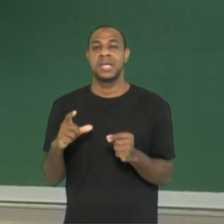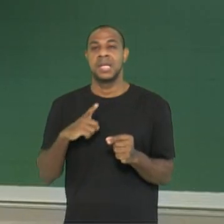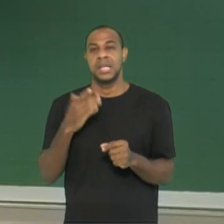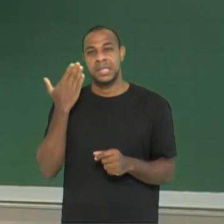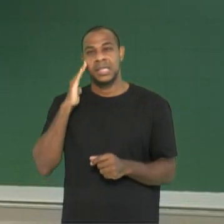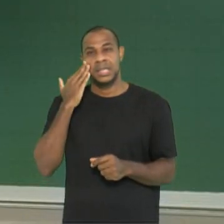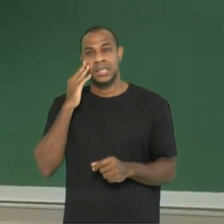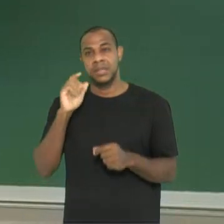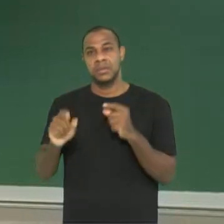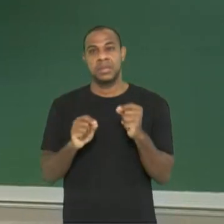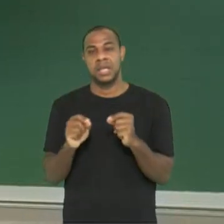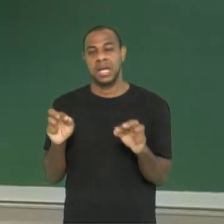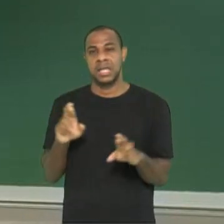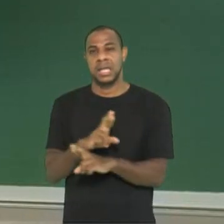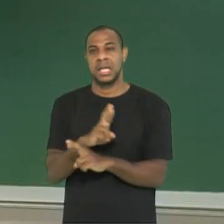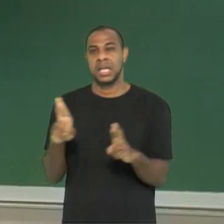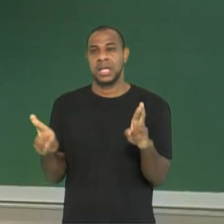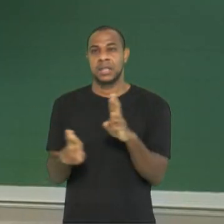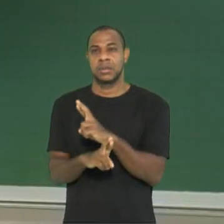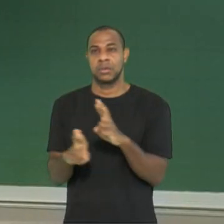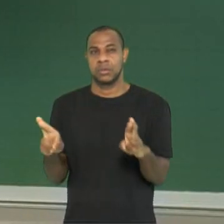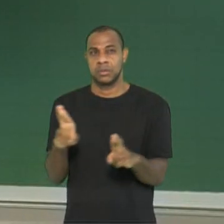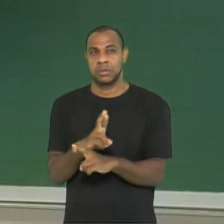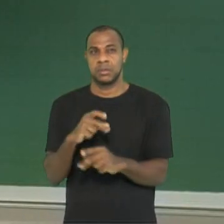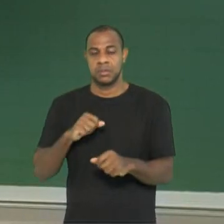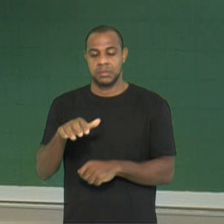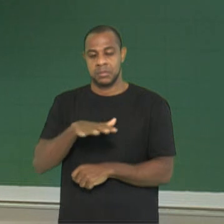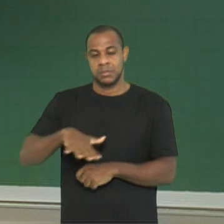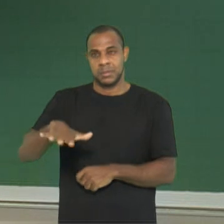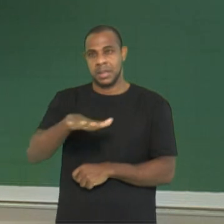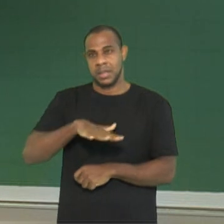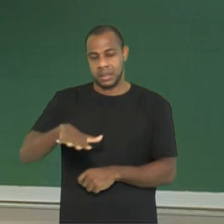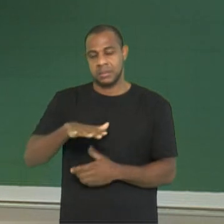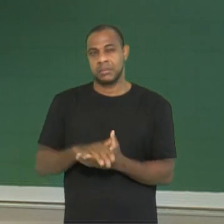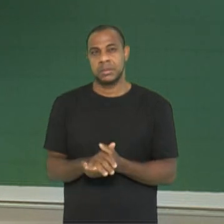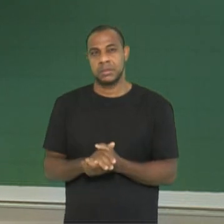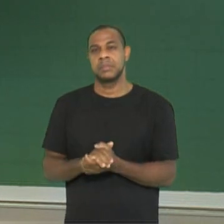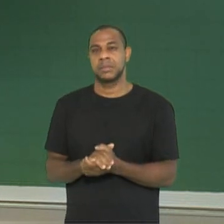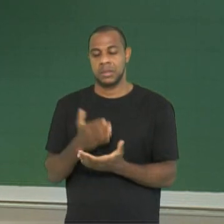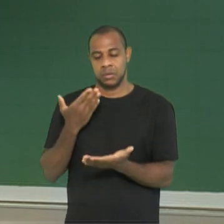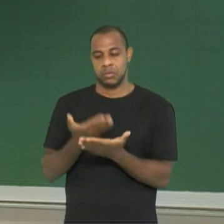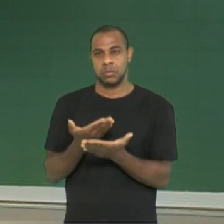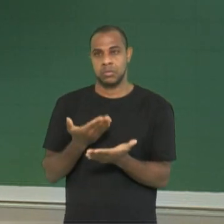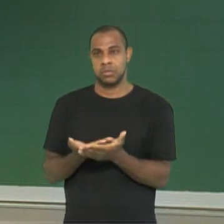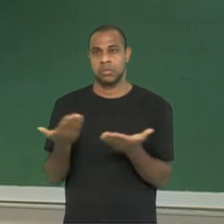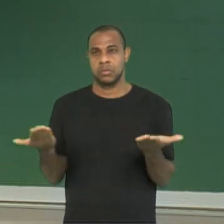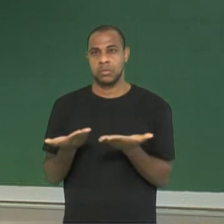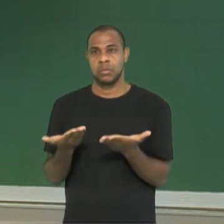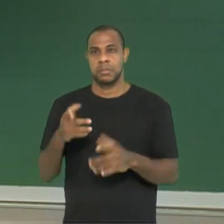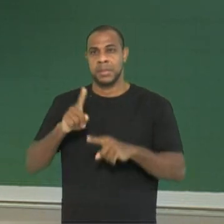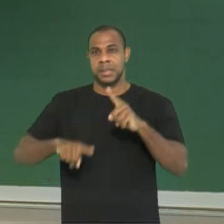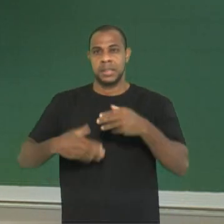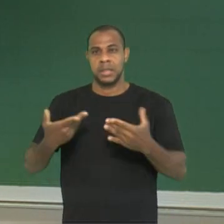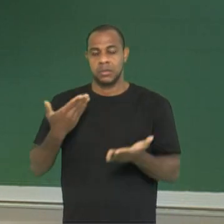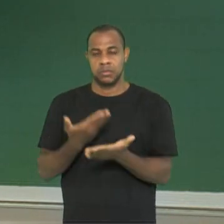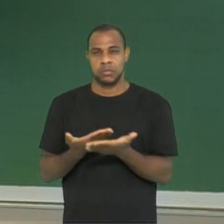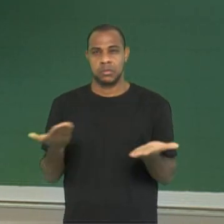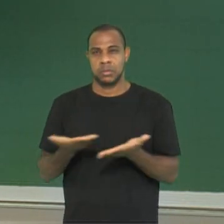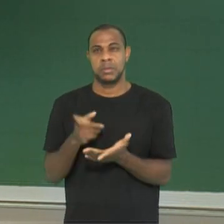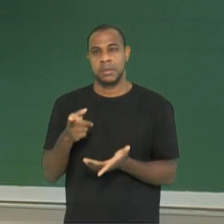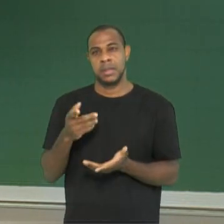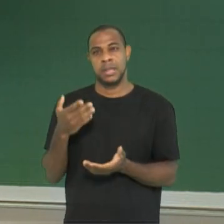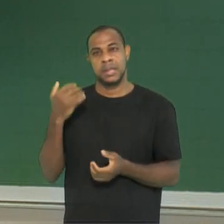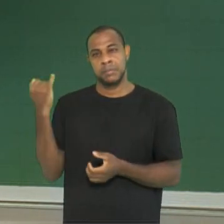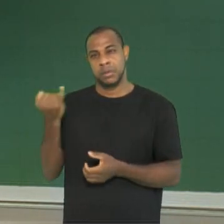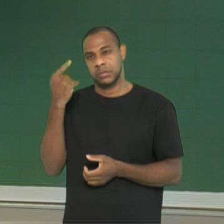compreender melhor as relações existentes no espaço geográfico, que é o nosso objeto de estudo. Então é fundamental você ter a